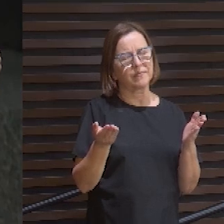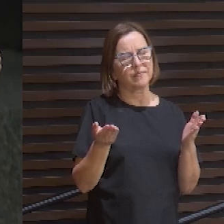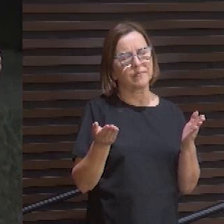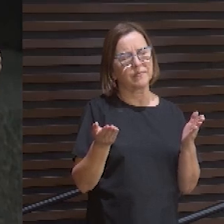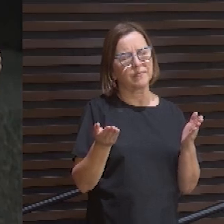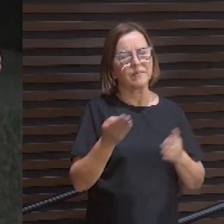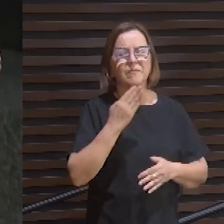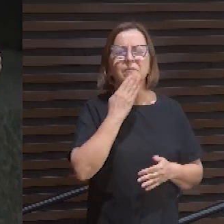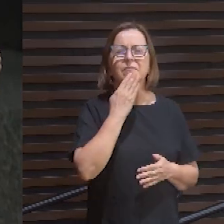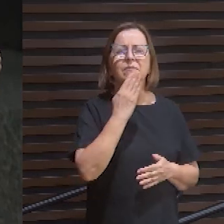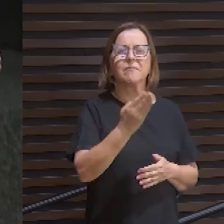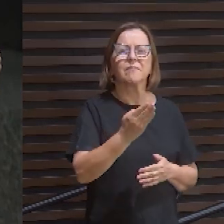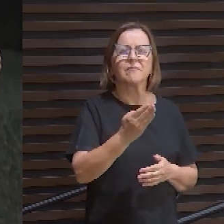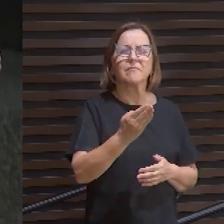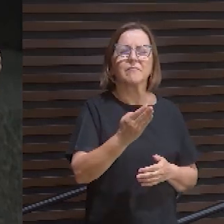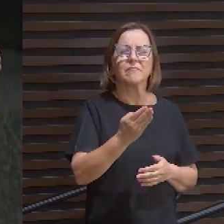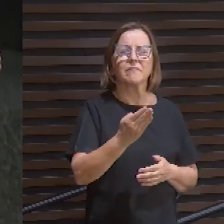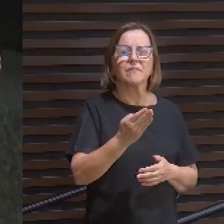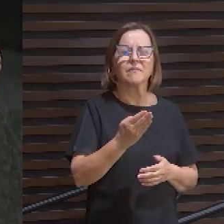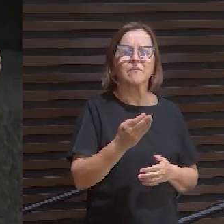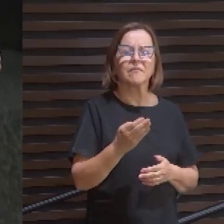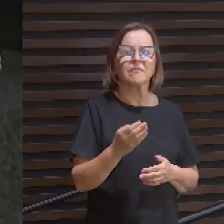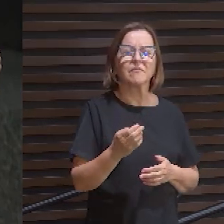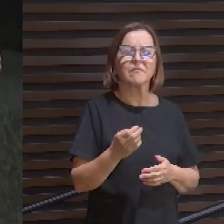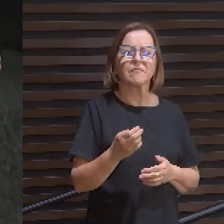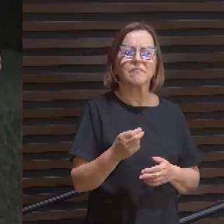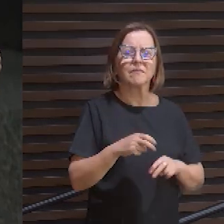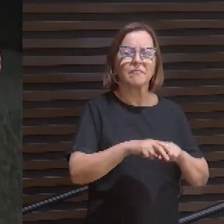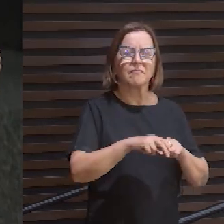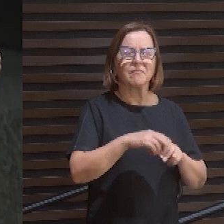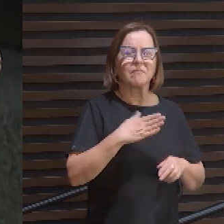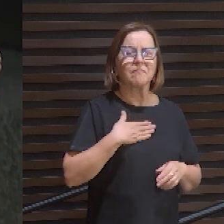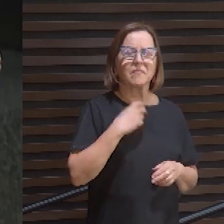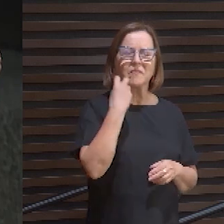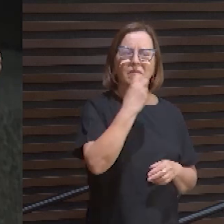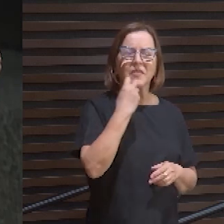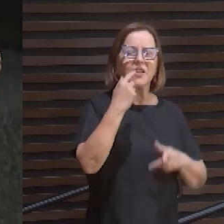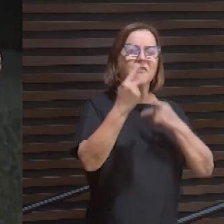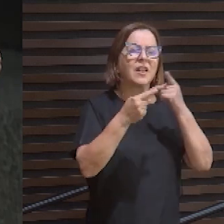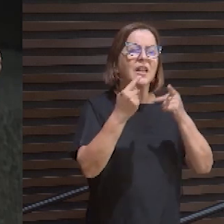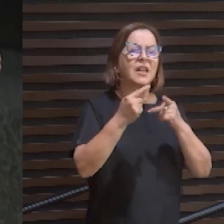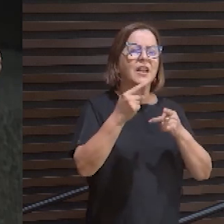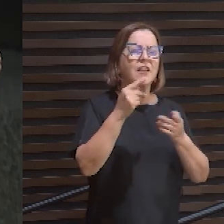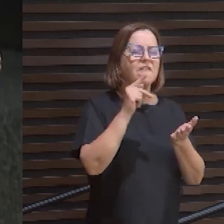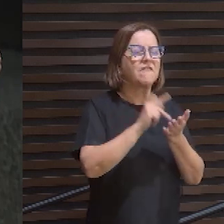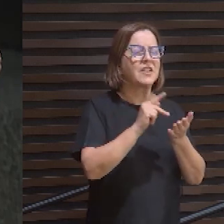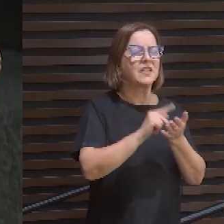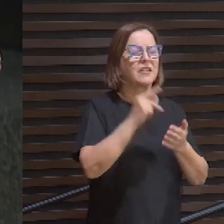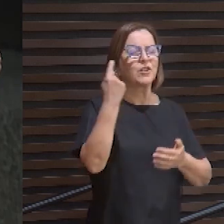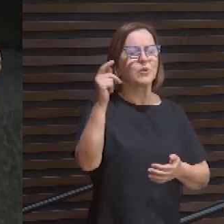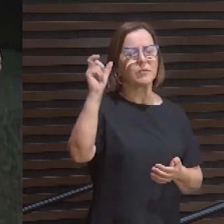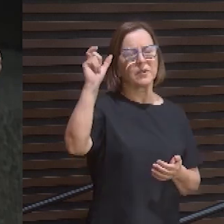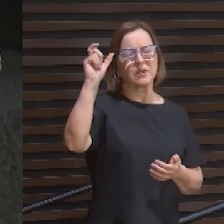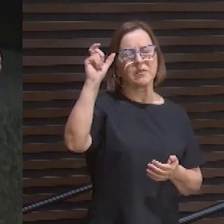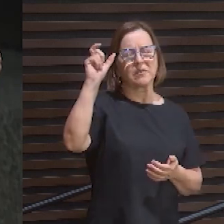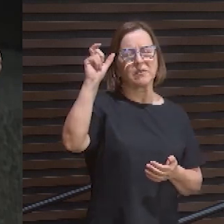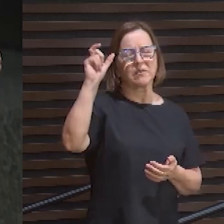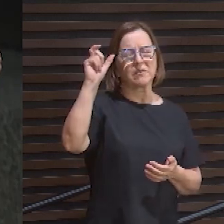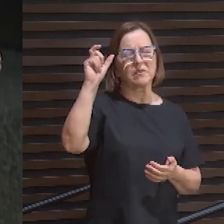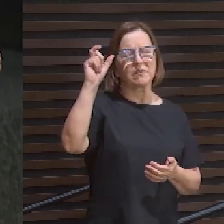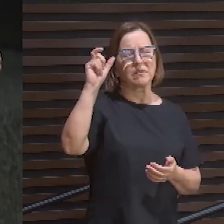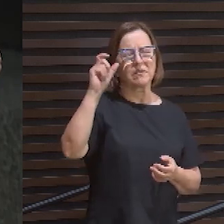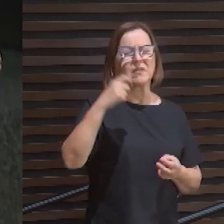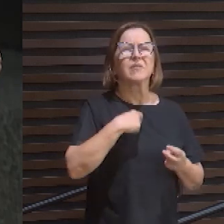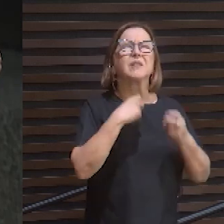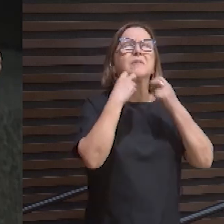Eu te peço pelos lábios para que eu fale a verdade da tua palavra. Eu